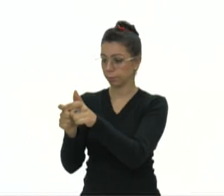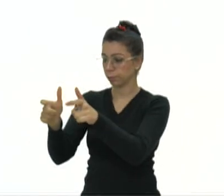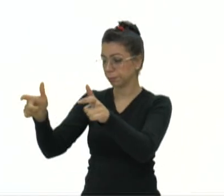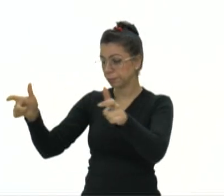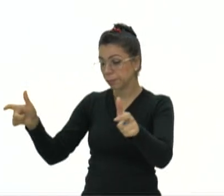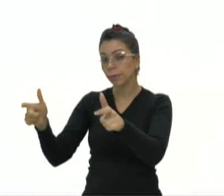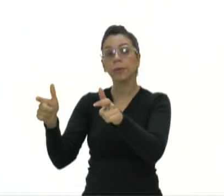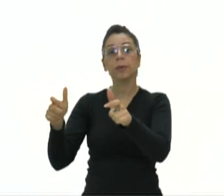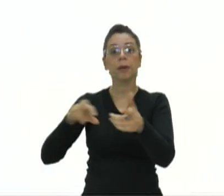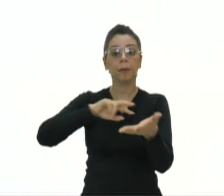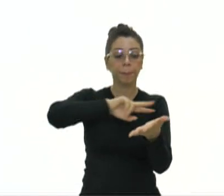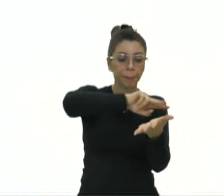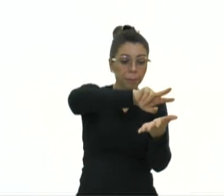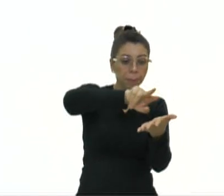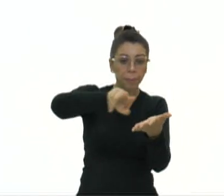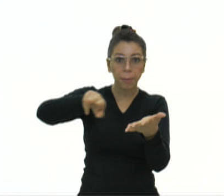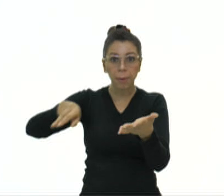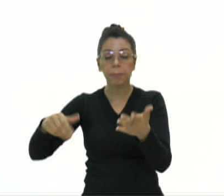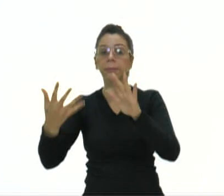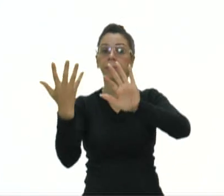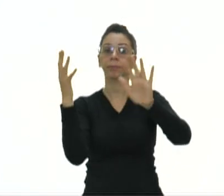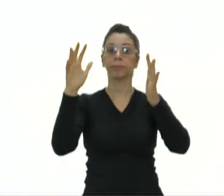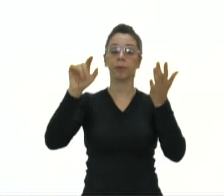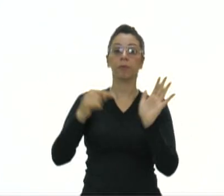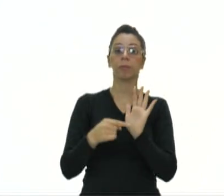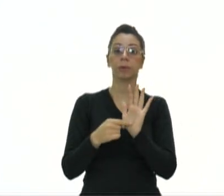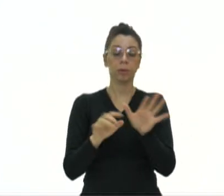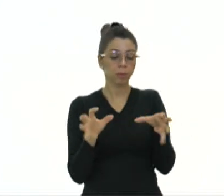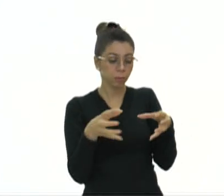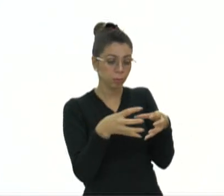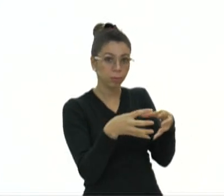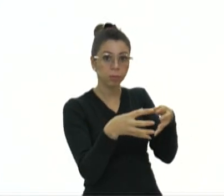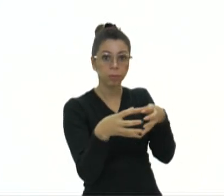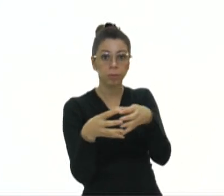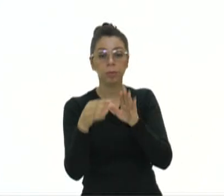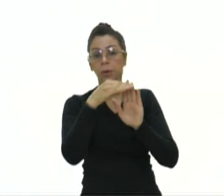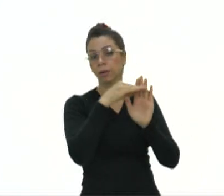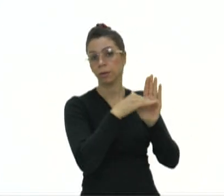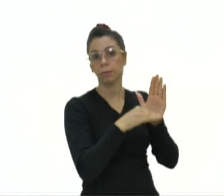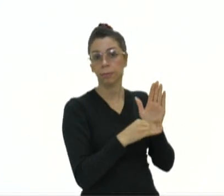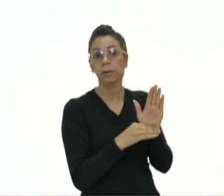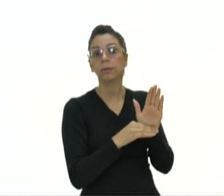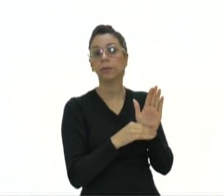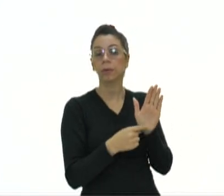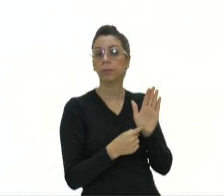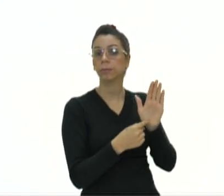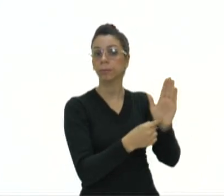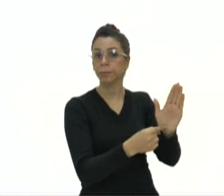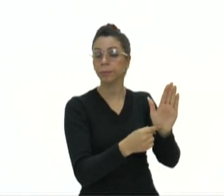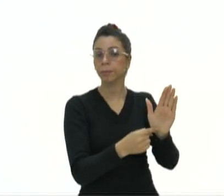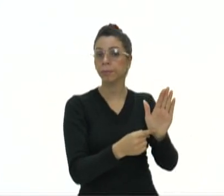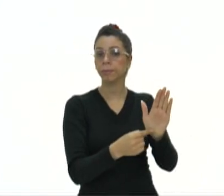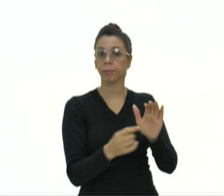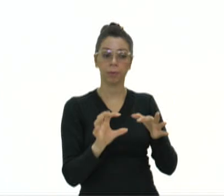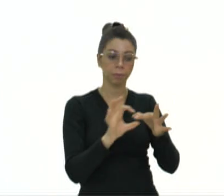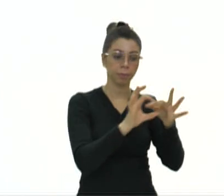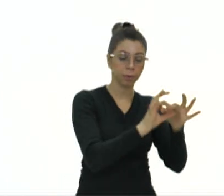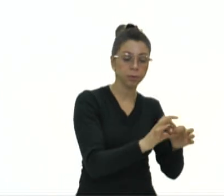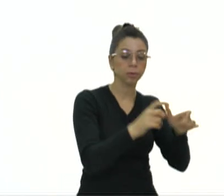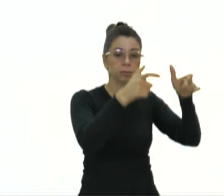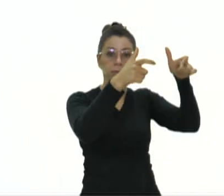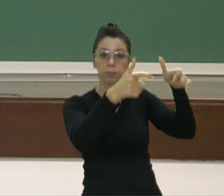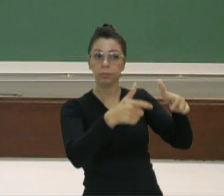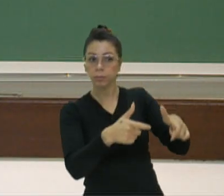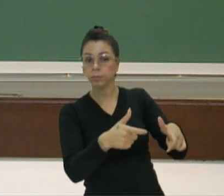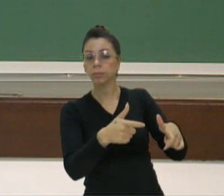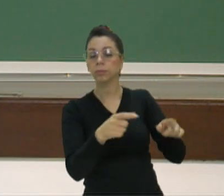diversificação de climas e ele vai se apresentar por um conjunto de fatores associado à